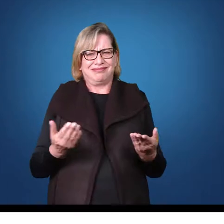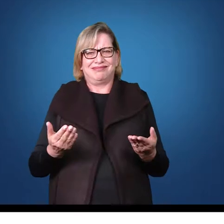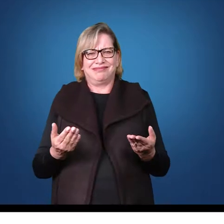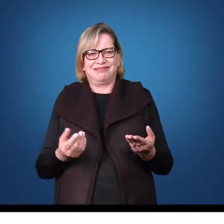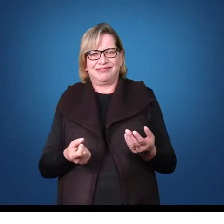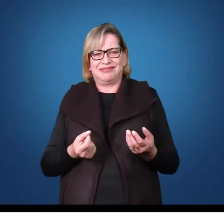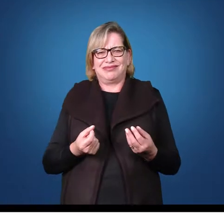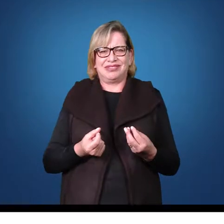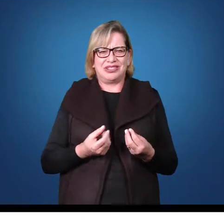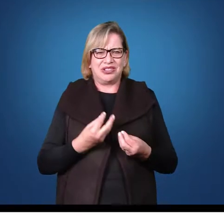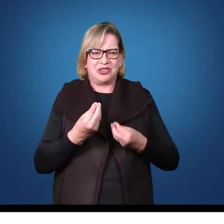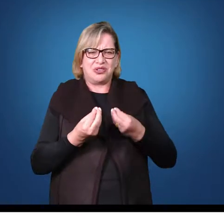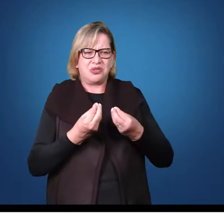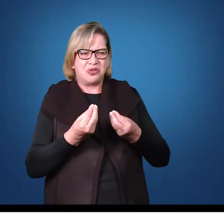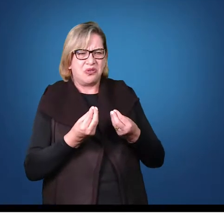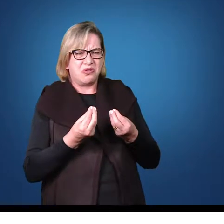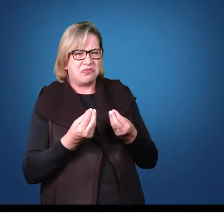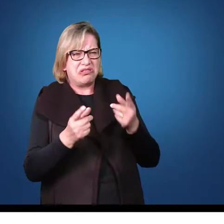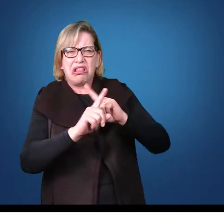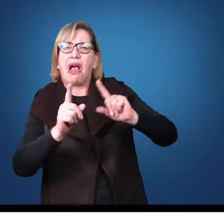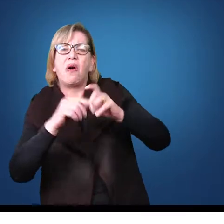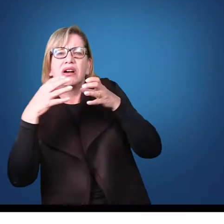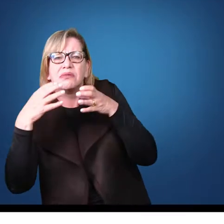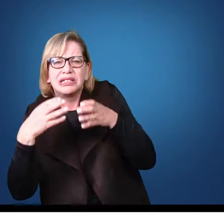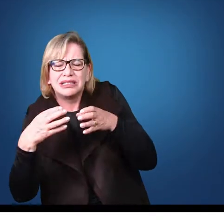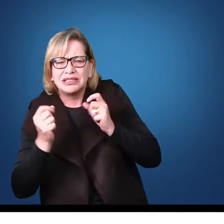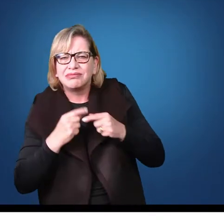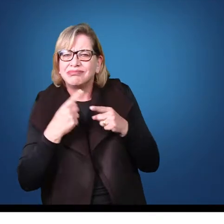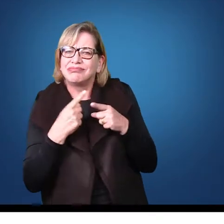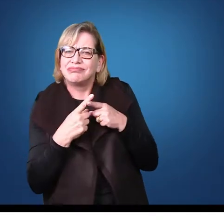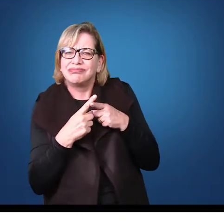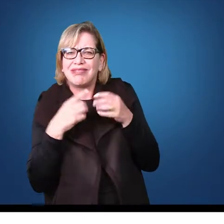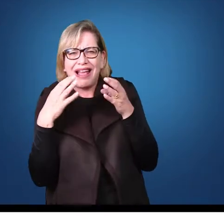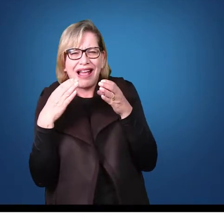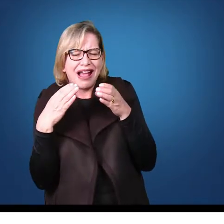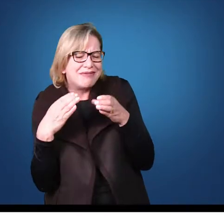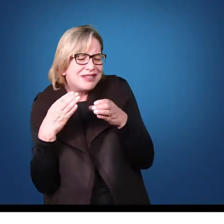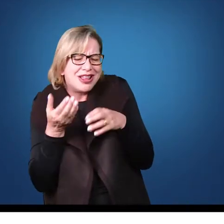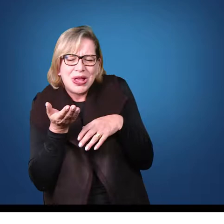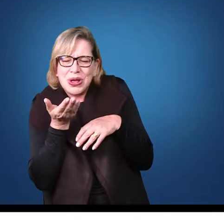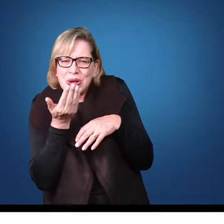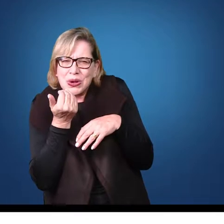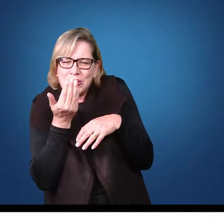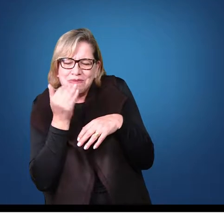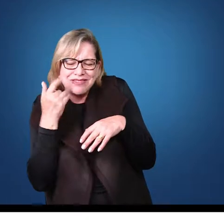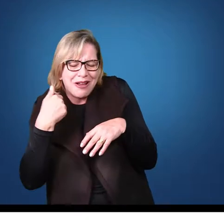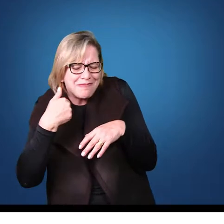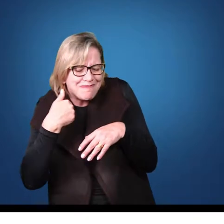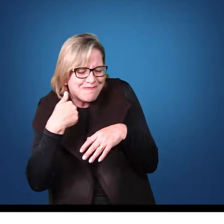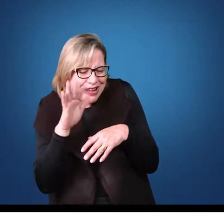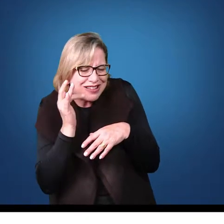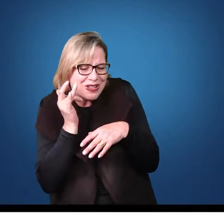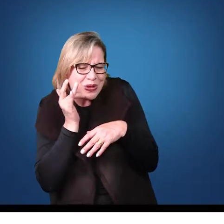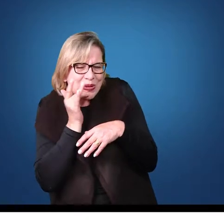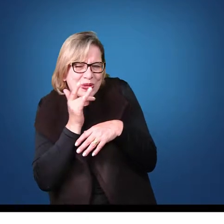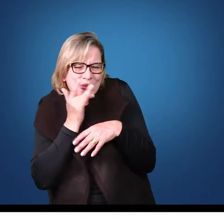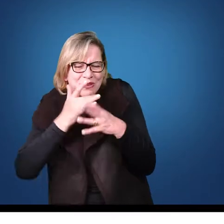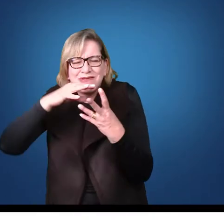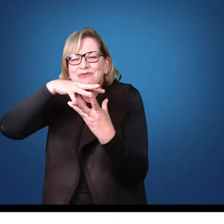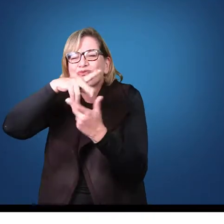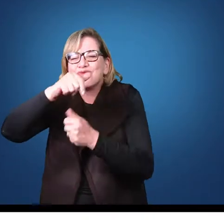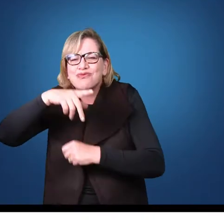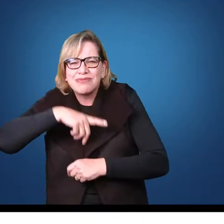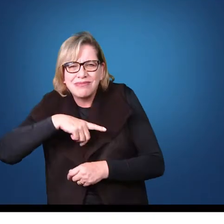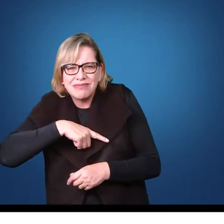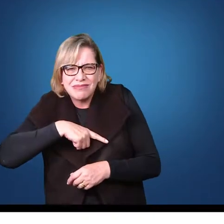Ah, e como não poderiam ser os rabanetes? Os rabanetes são o alimento mais gostoso da face da